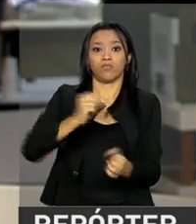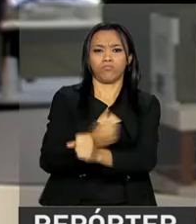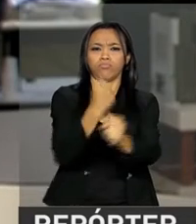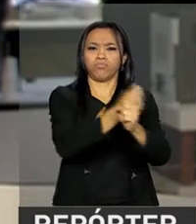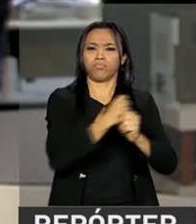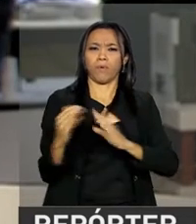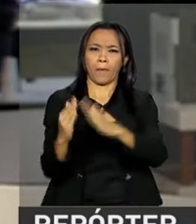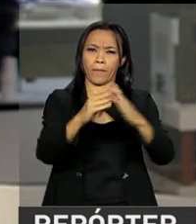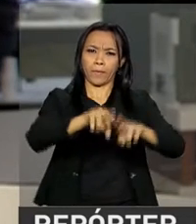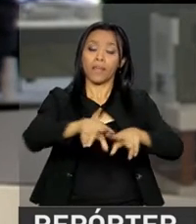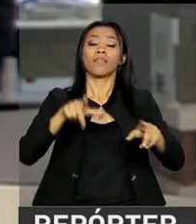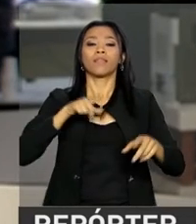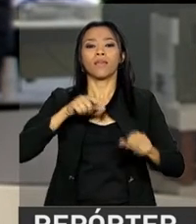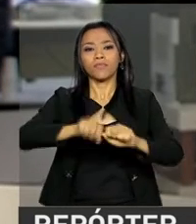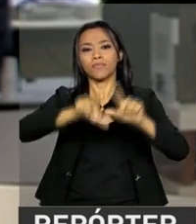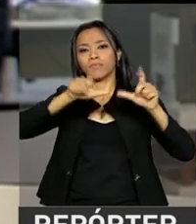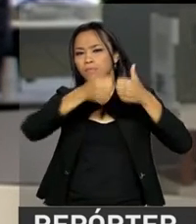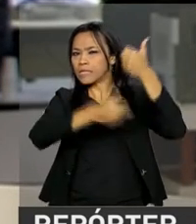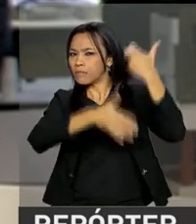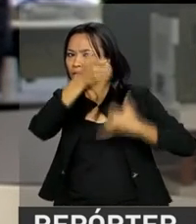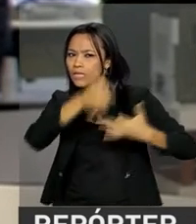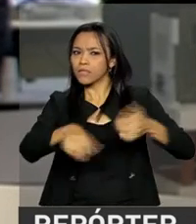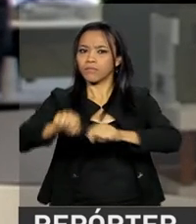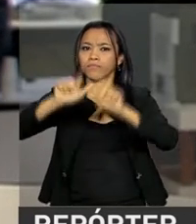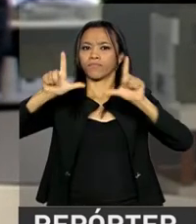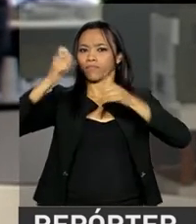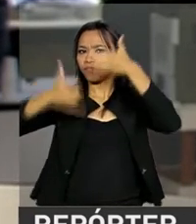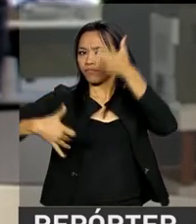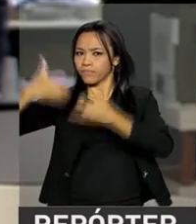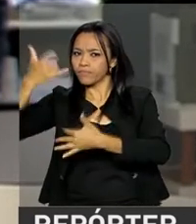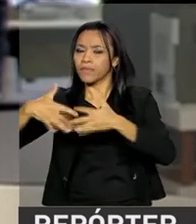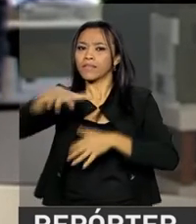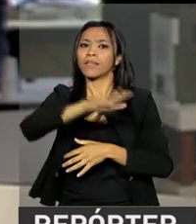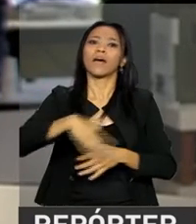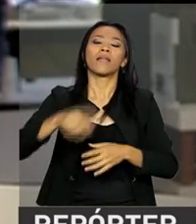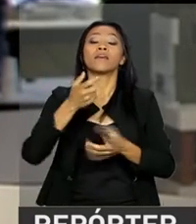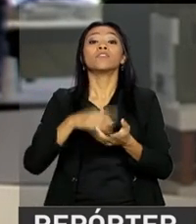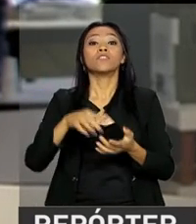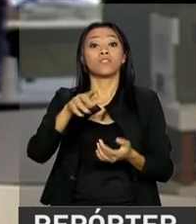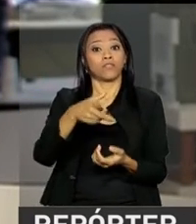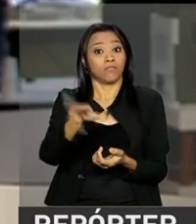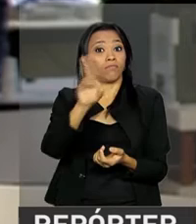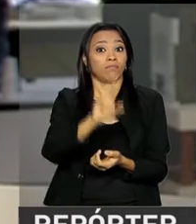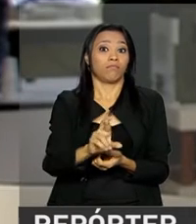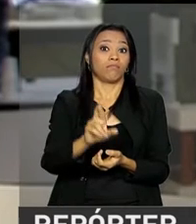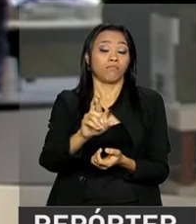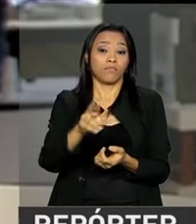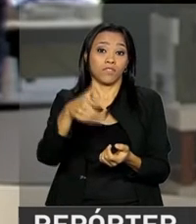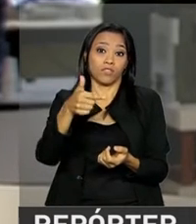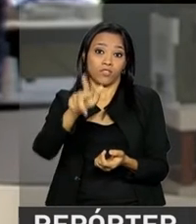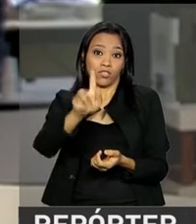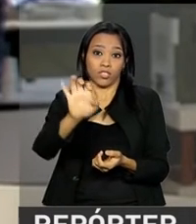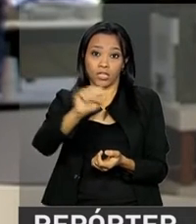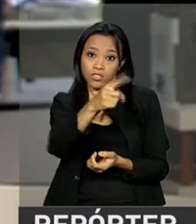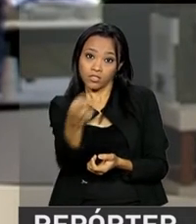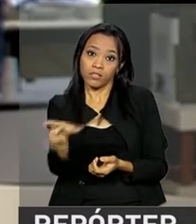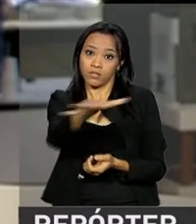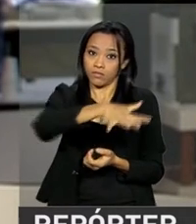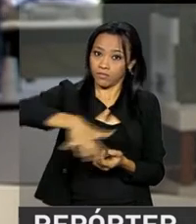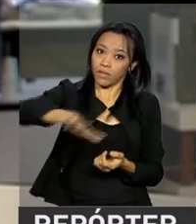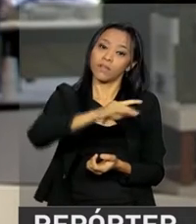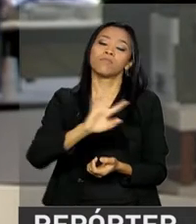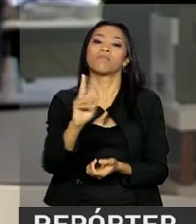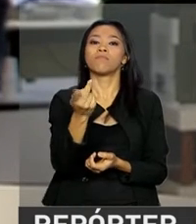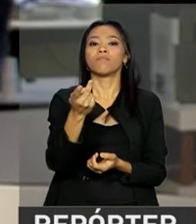para discutir tendências na área de gestão de recursos e ambiente regulatório para os setores aéreo e de telecomunicações no brasil